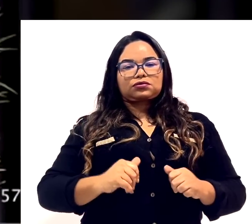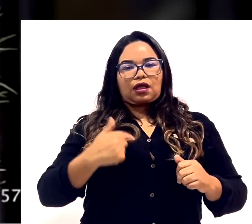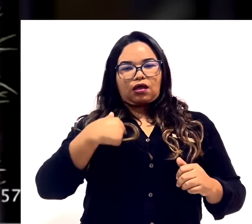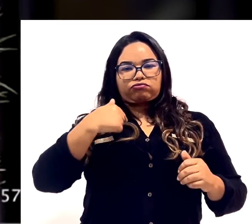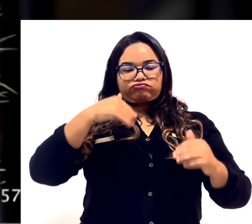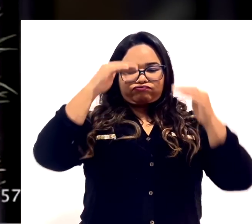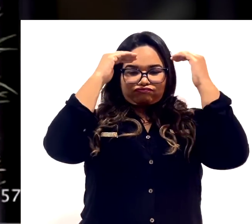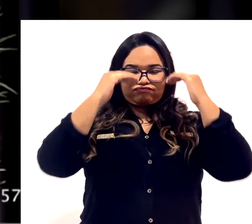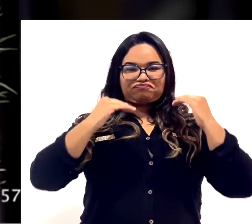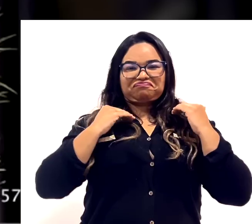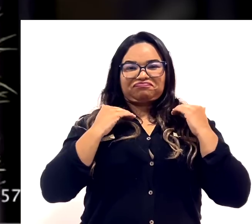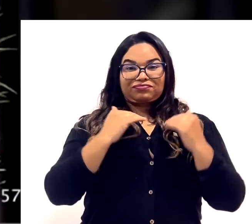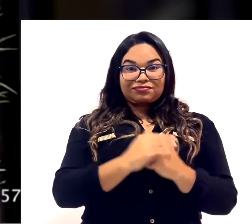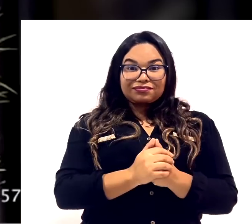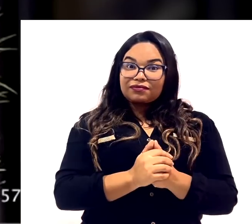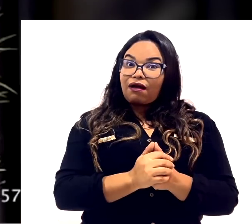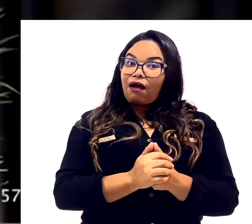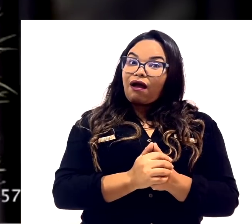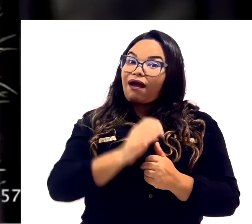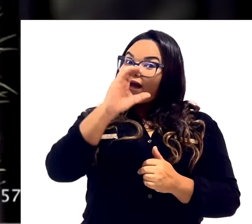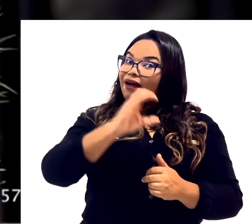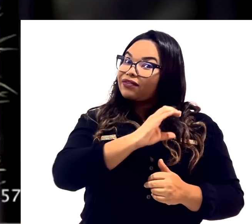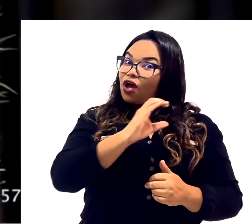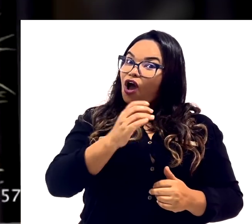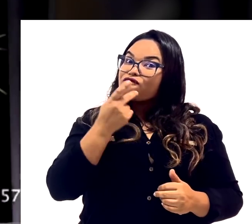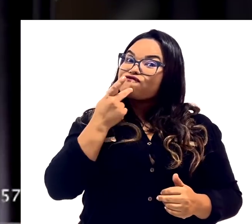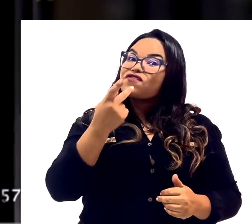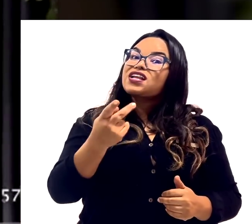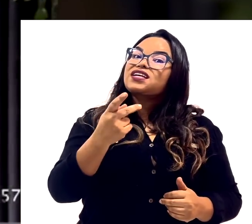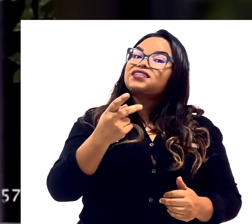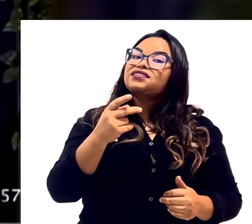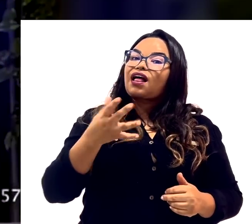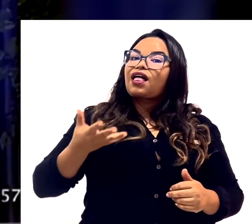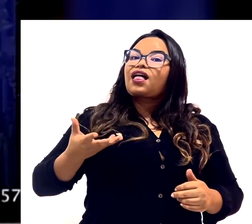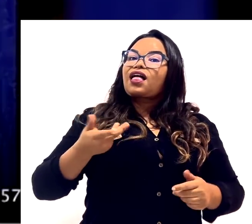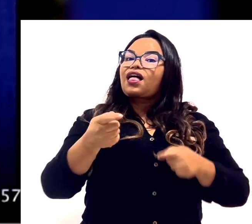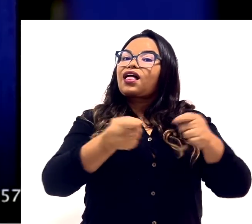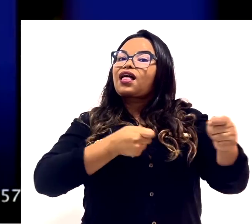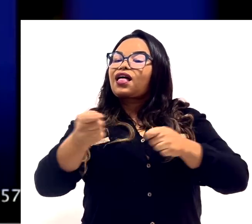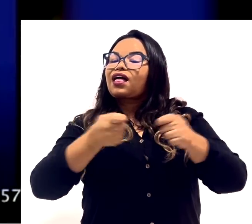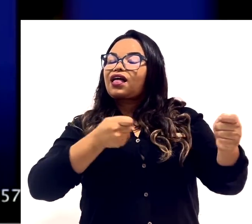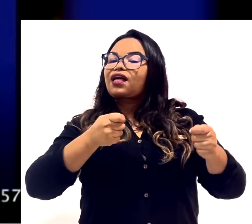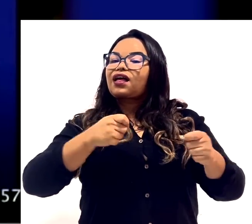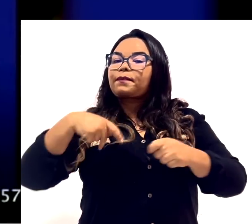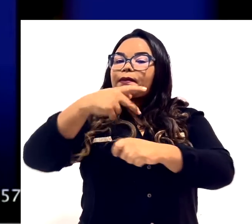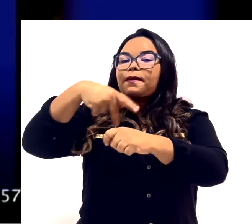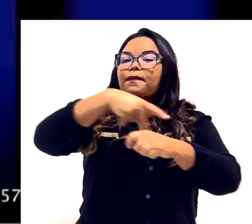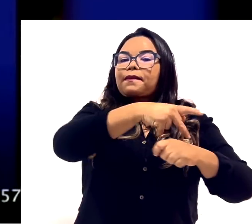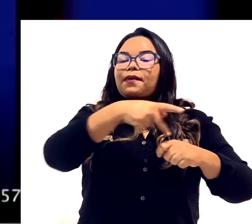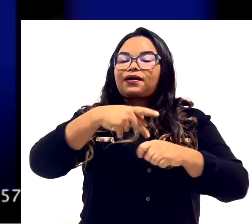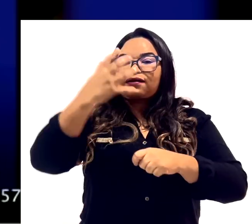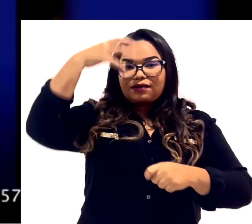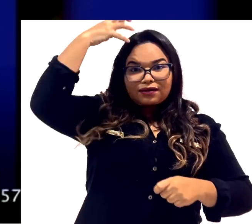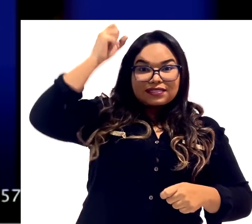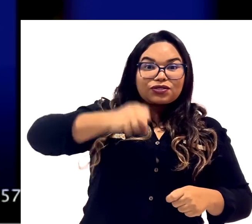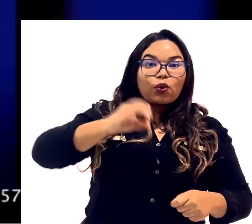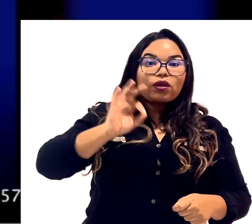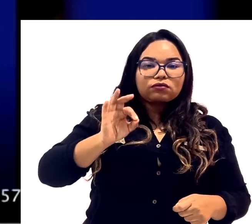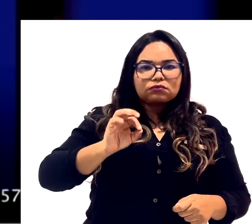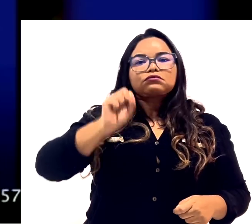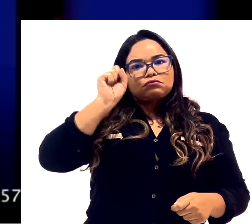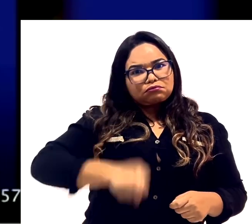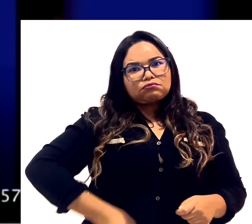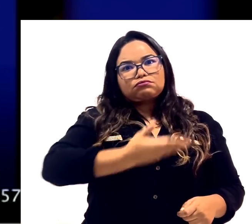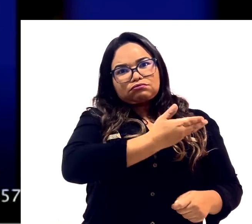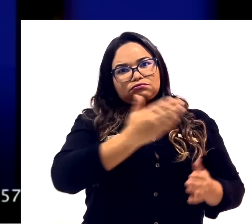Portanto, será que eles afirmam que estão controlando todos os outros reinos? Sim ou não? Sim. Eles mesmos alegam isto. As chaves deste sangue,